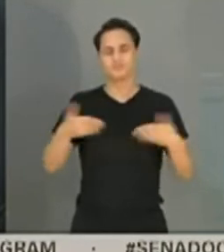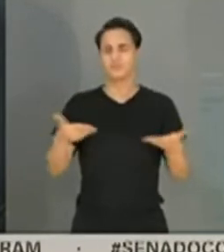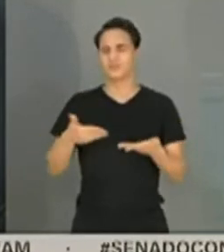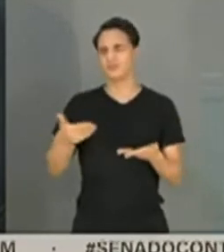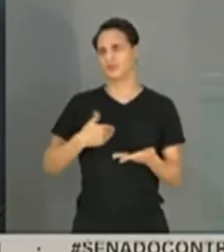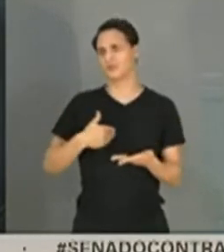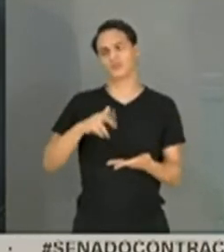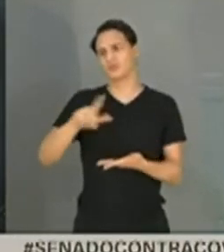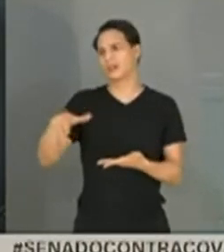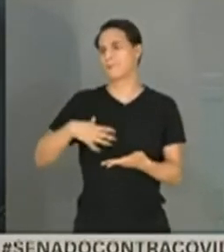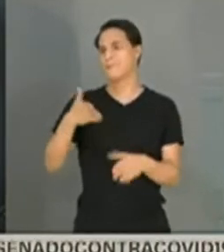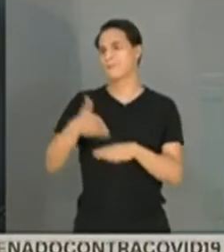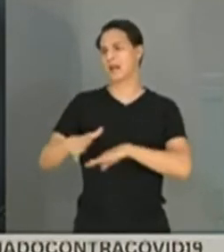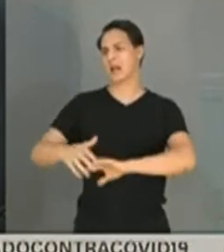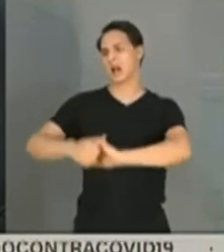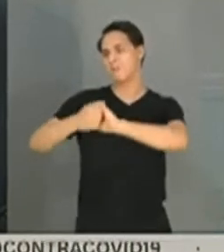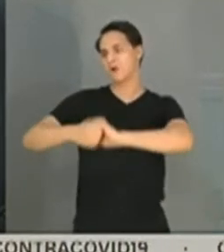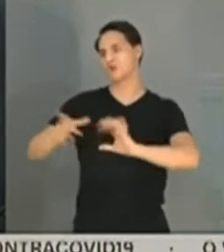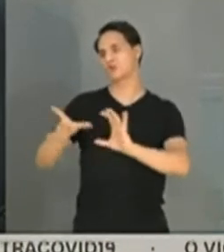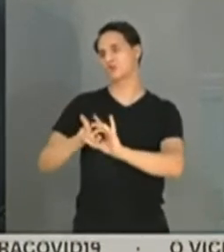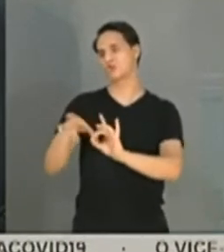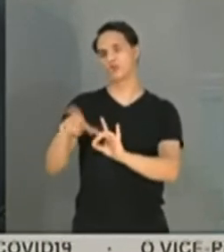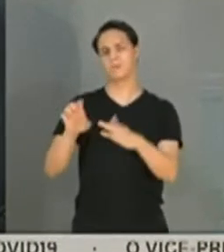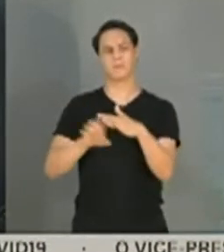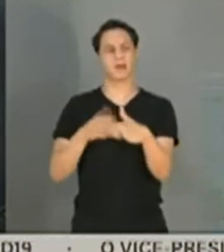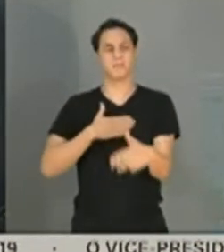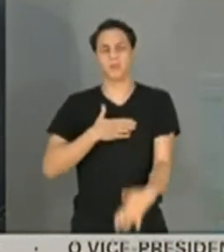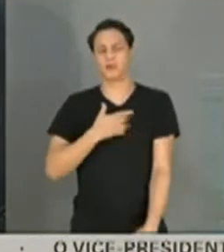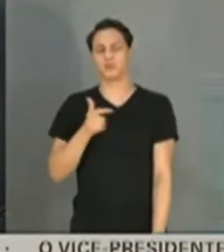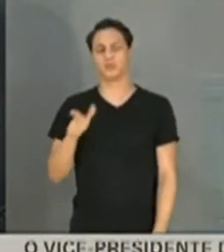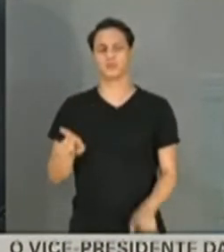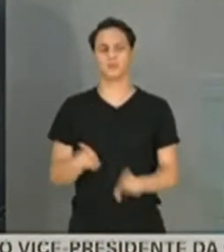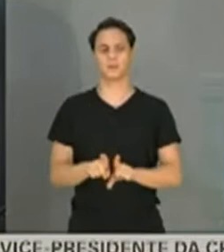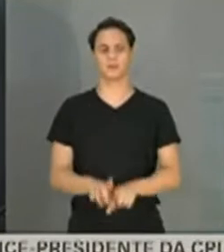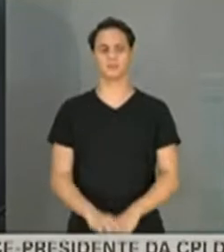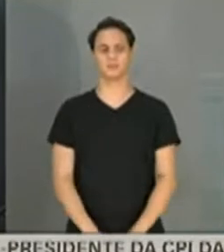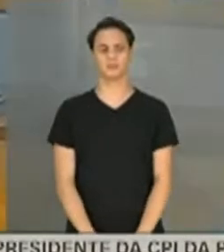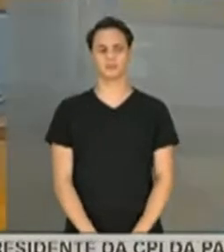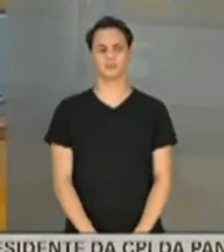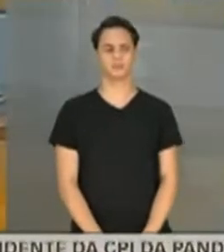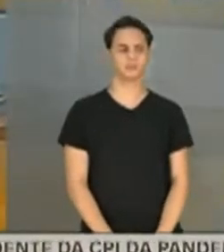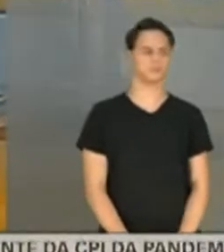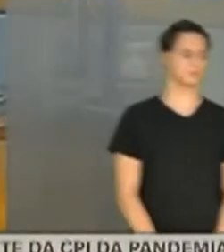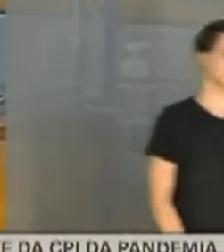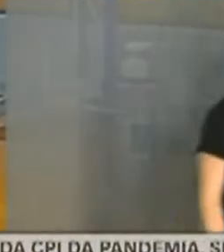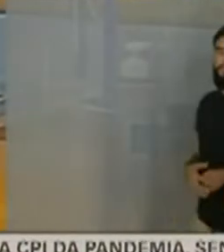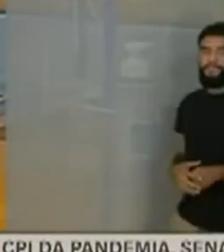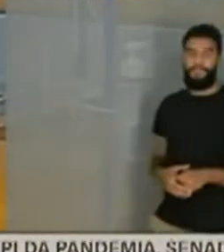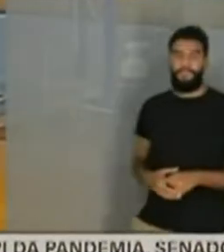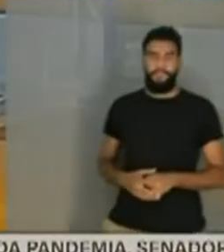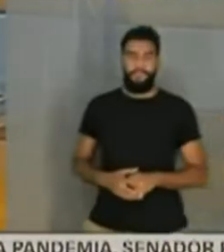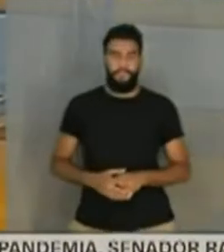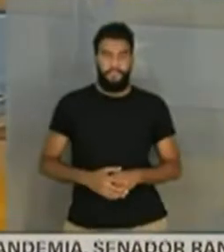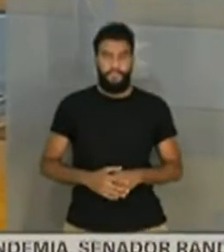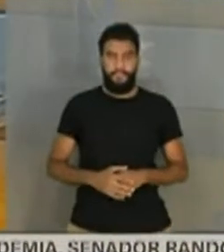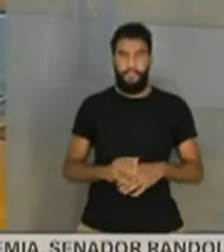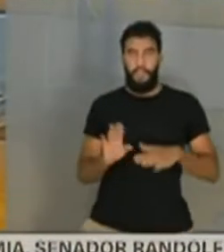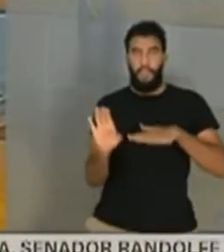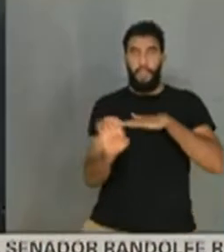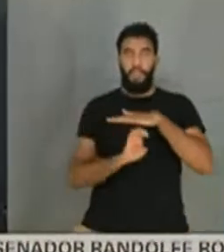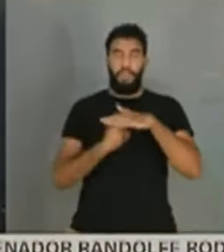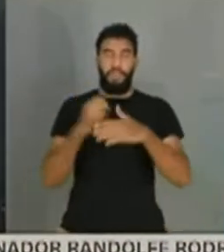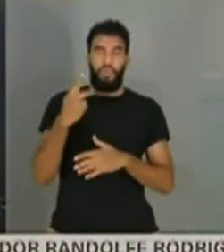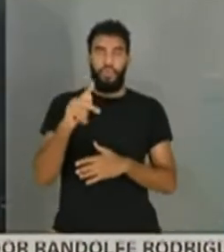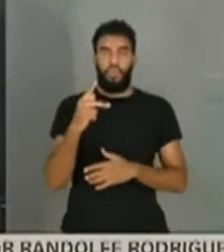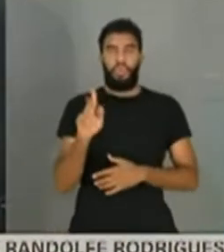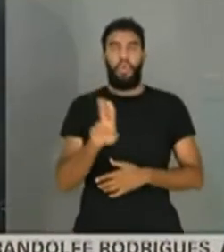nenhuma participação, nenhuma empresa minha teve nenhuma participação. As empresas suas, o senhor pode declinar o nome das empresas? Senador,